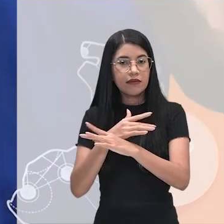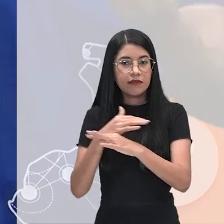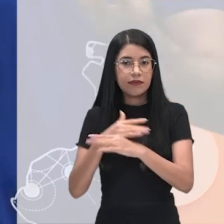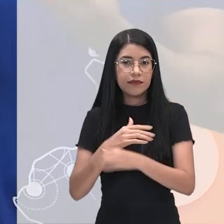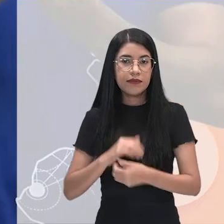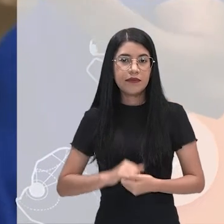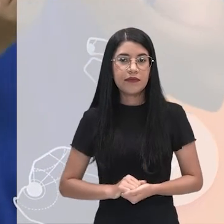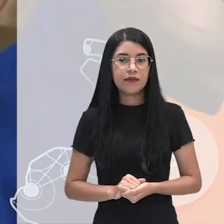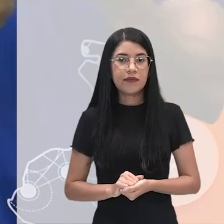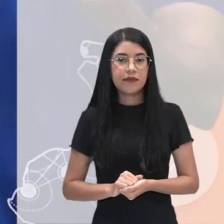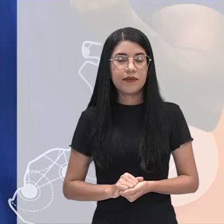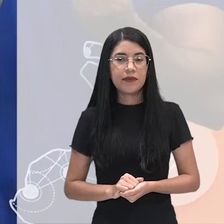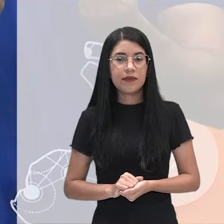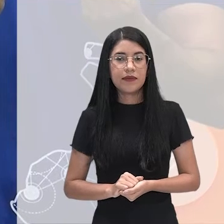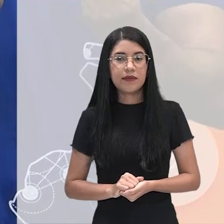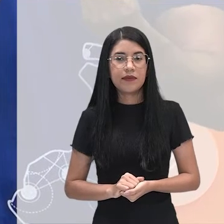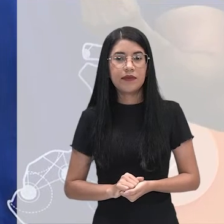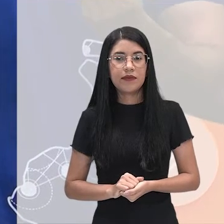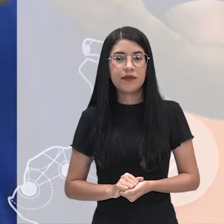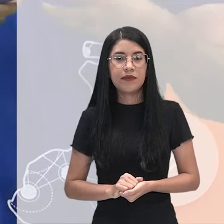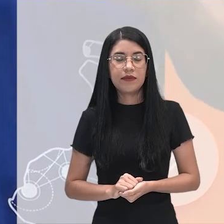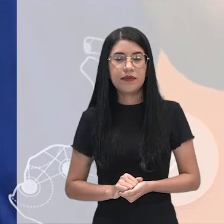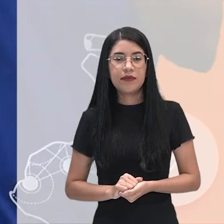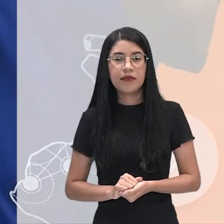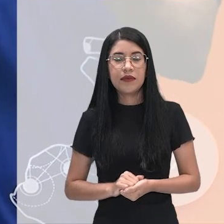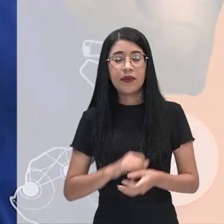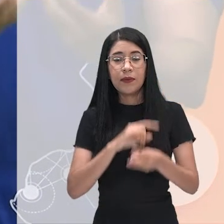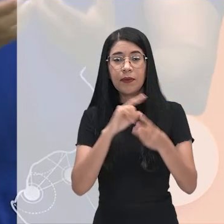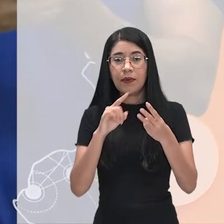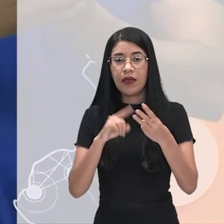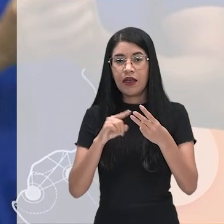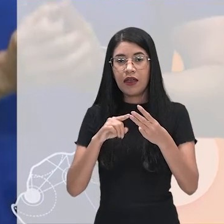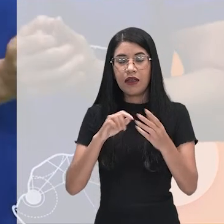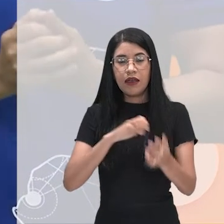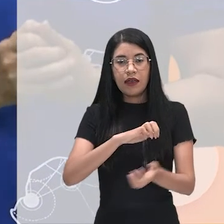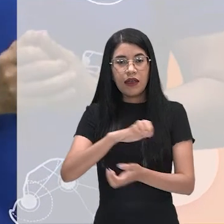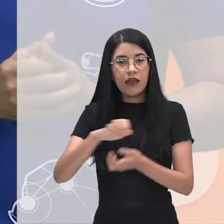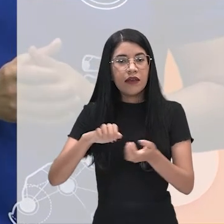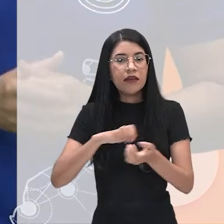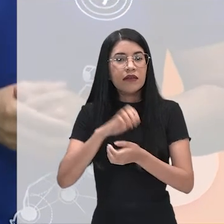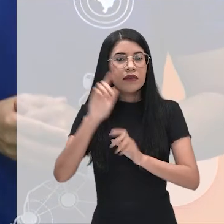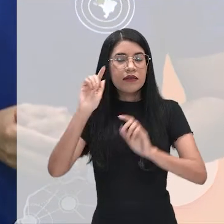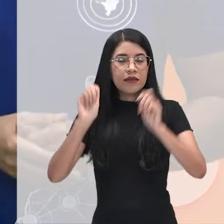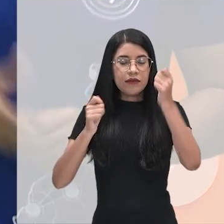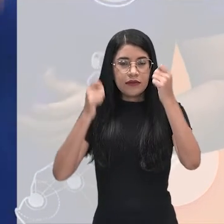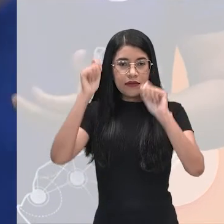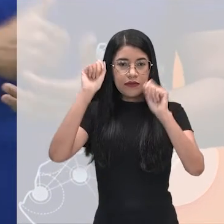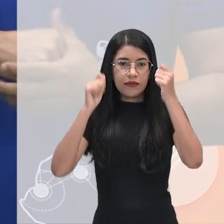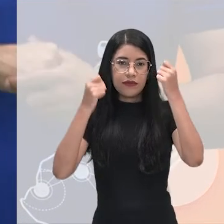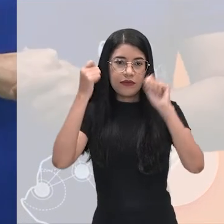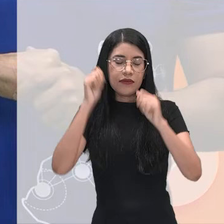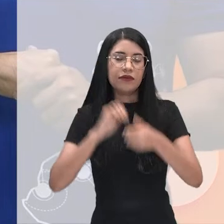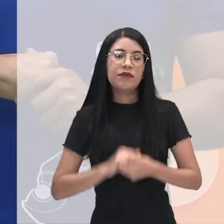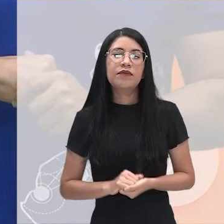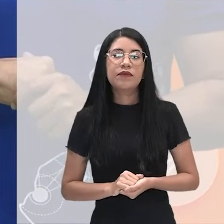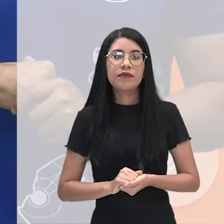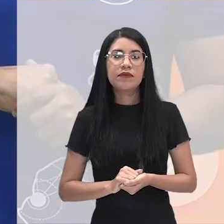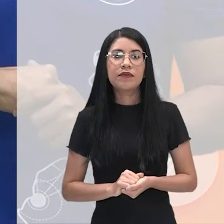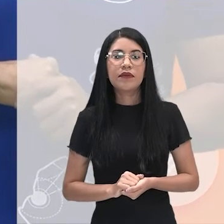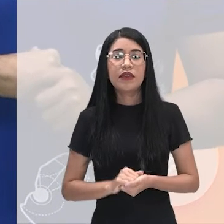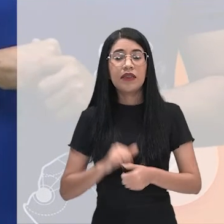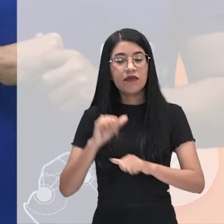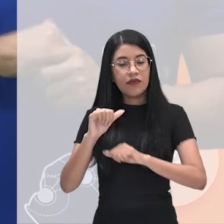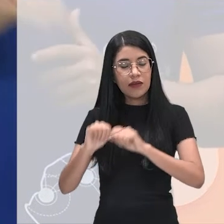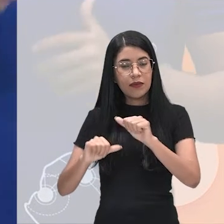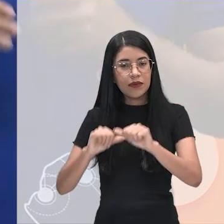ali entre classes sociais, tá bom? Mudam a forma também que a gente se apropria dessa natureza, tá? Com a terceira revolução